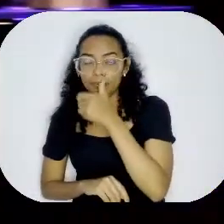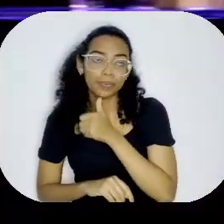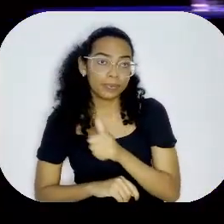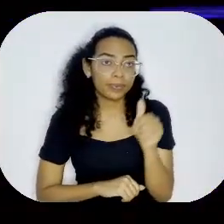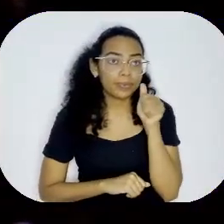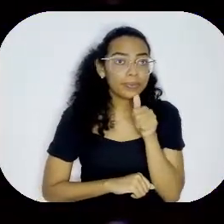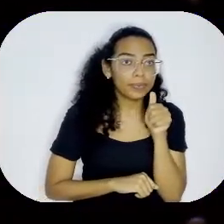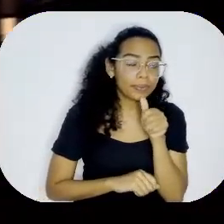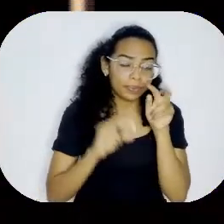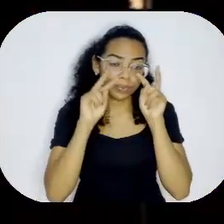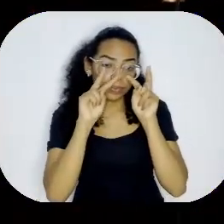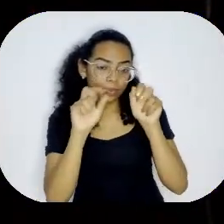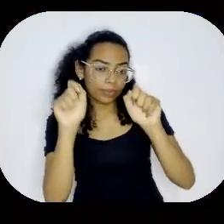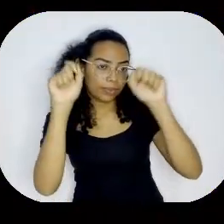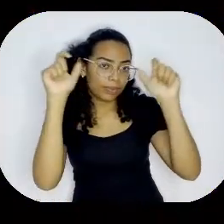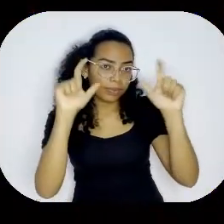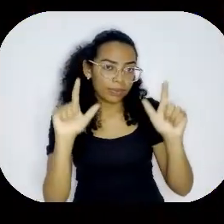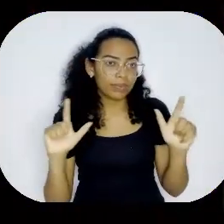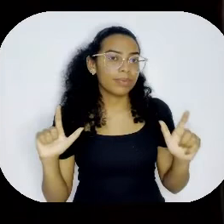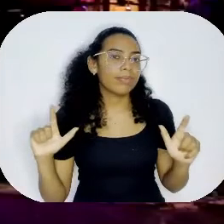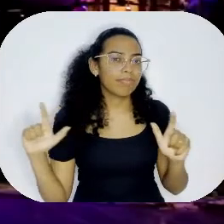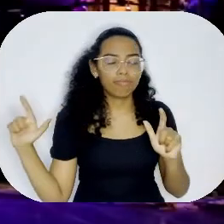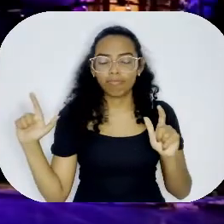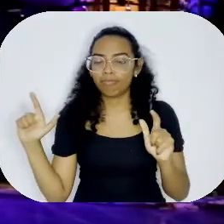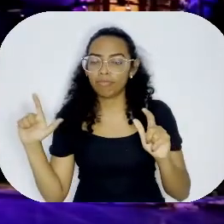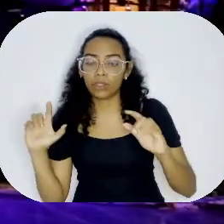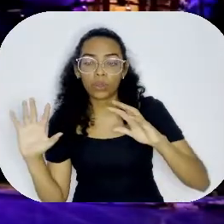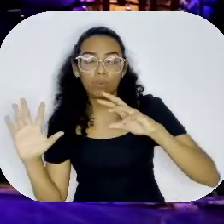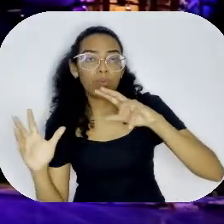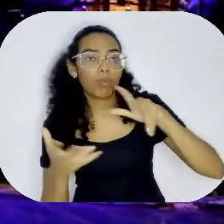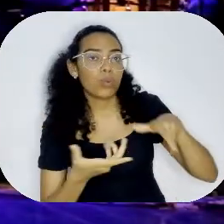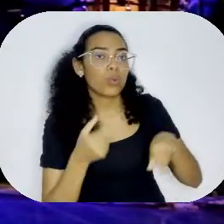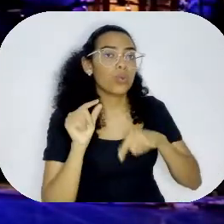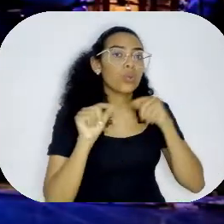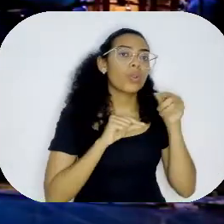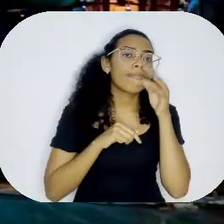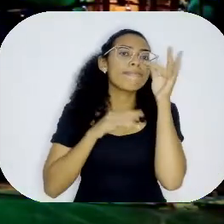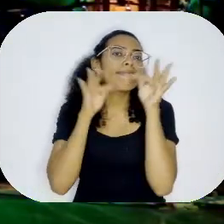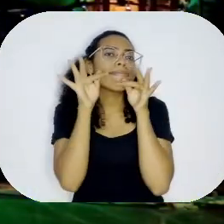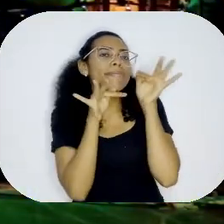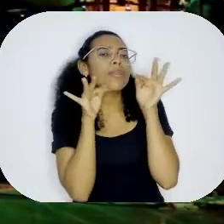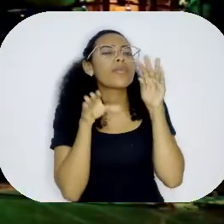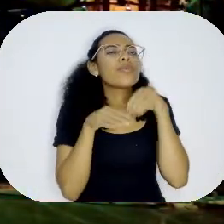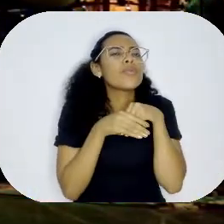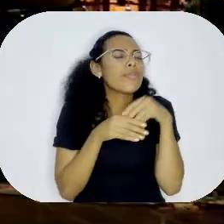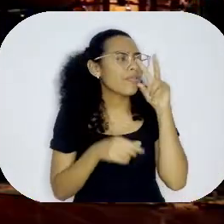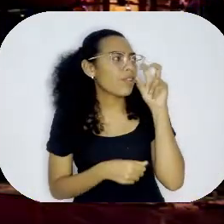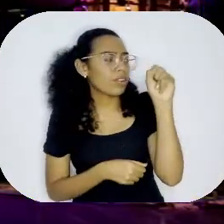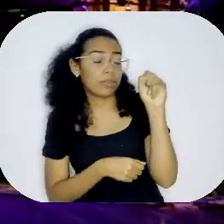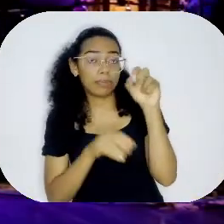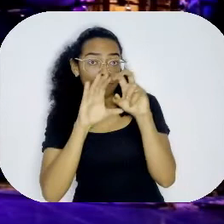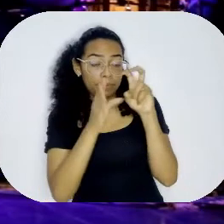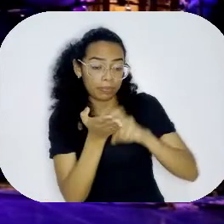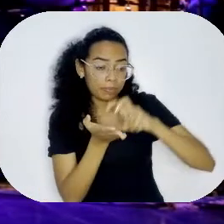Linda mulher, olhos de mar, universo em flor, raio de luz, divina